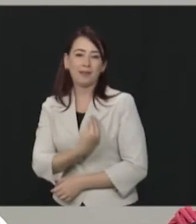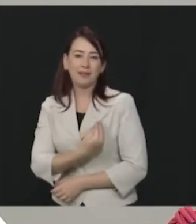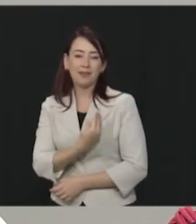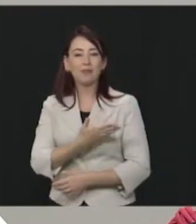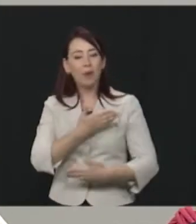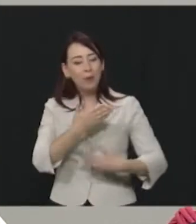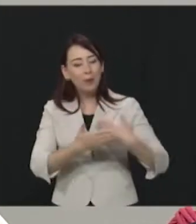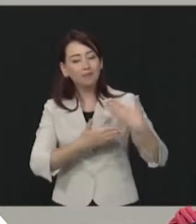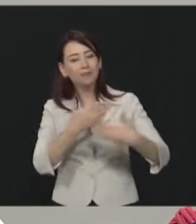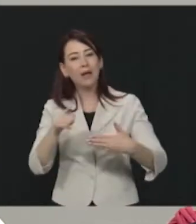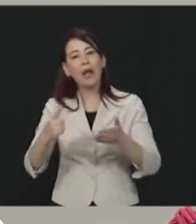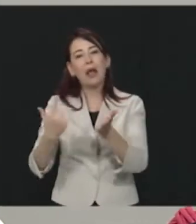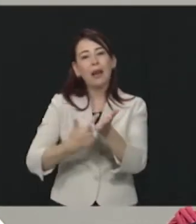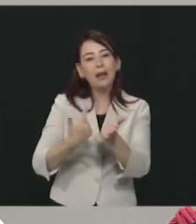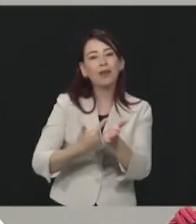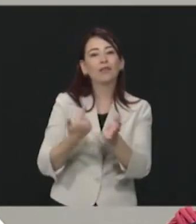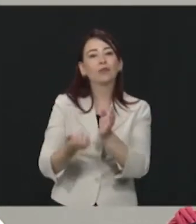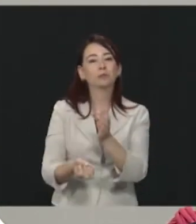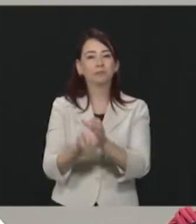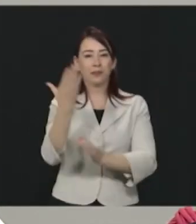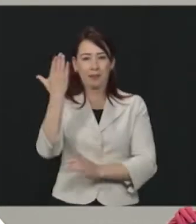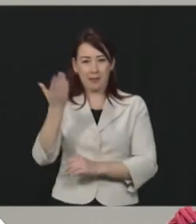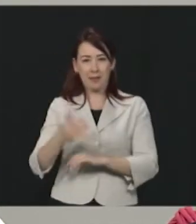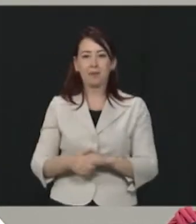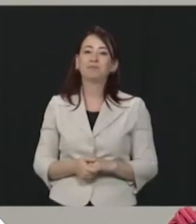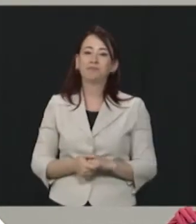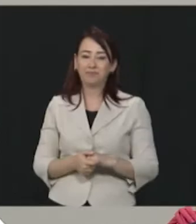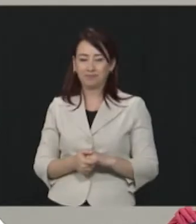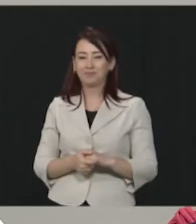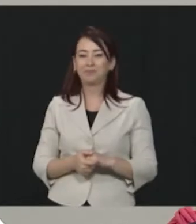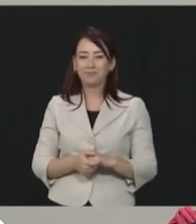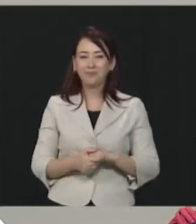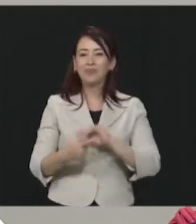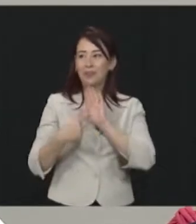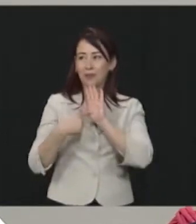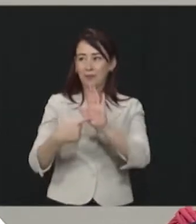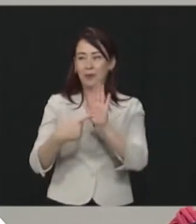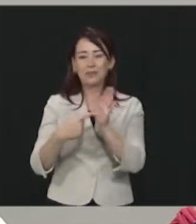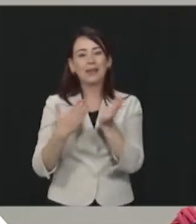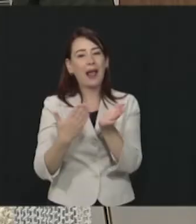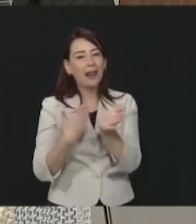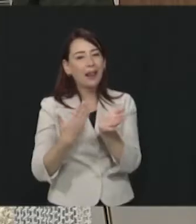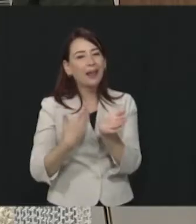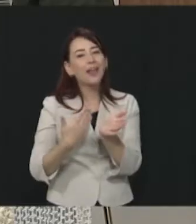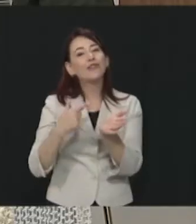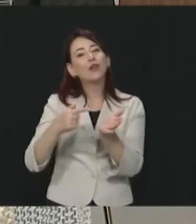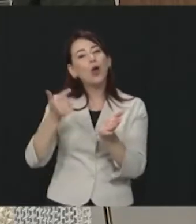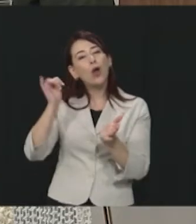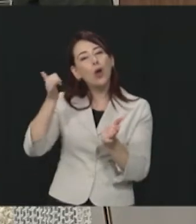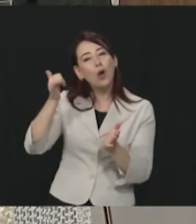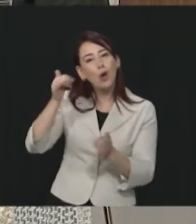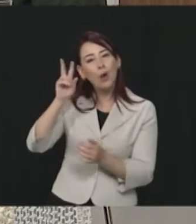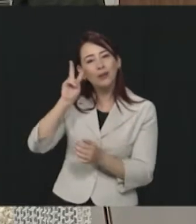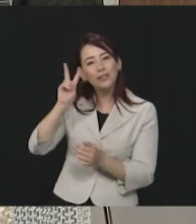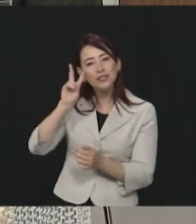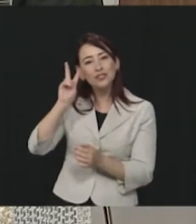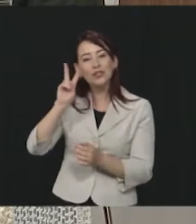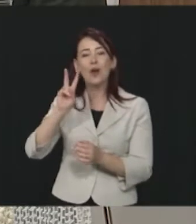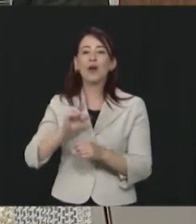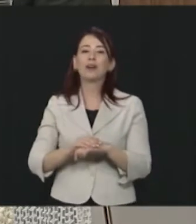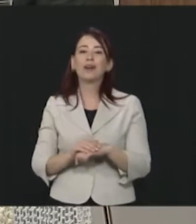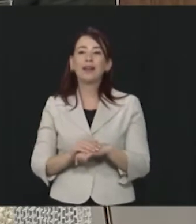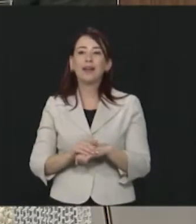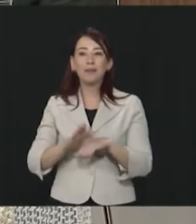Seguindo a Linha fosse produzido. Né? Vamos mostrar, gente, o livro aberto, que tem histórias. Esse texto aqui foi você que escreveu, João?